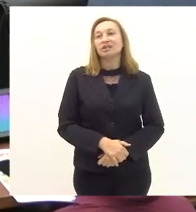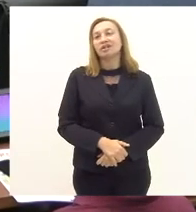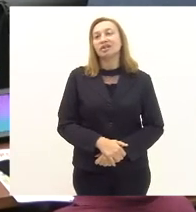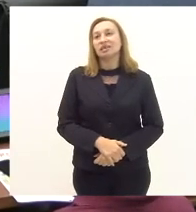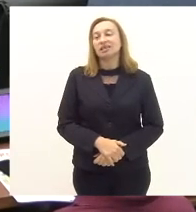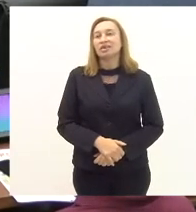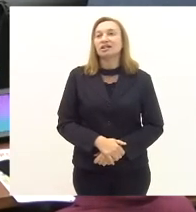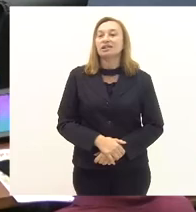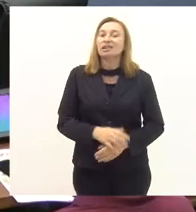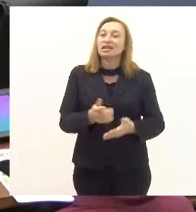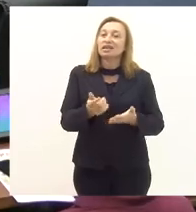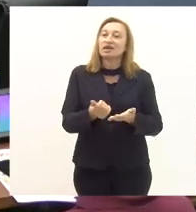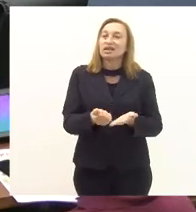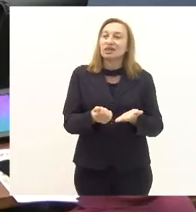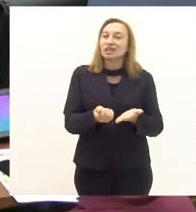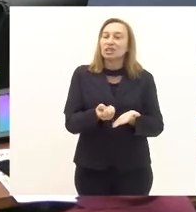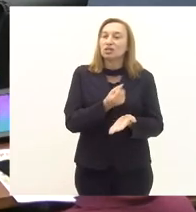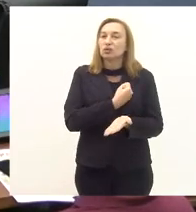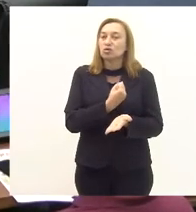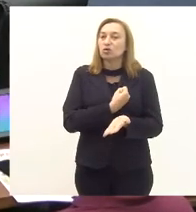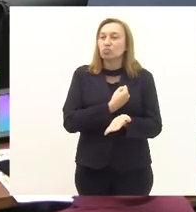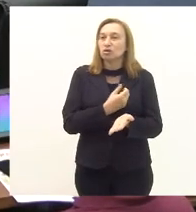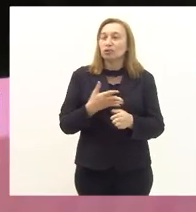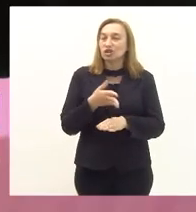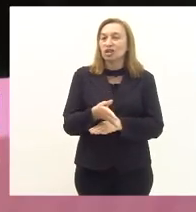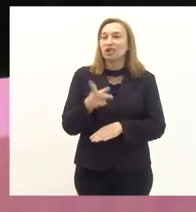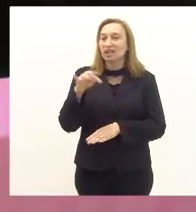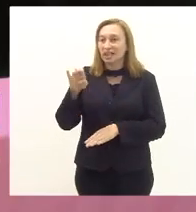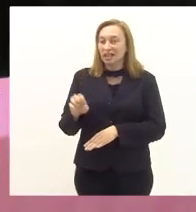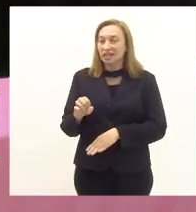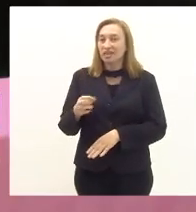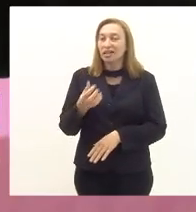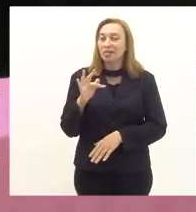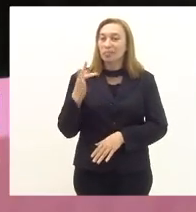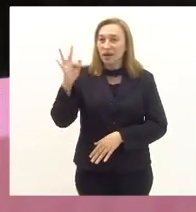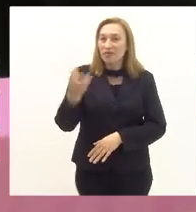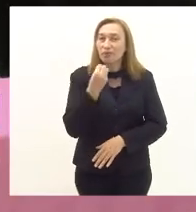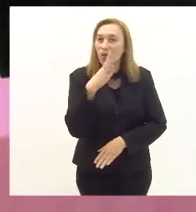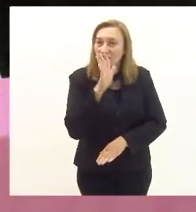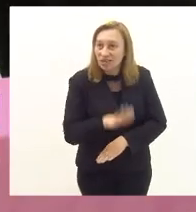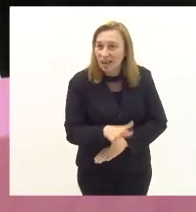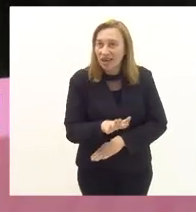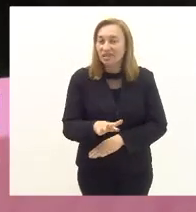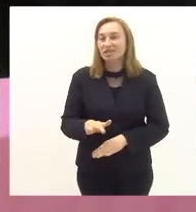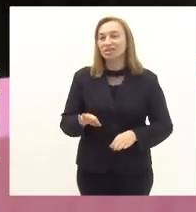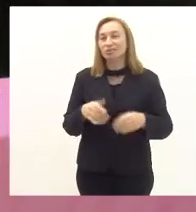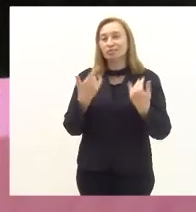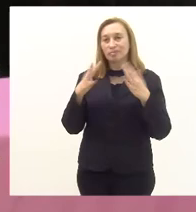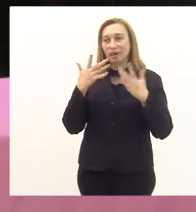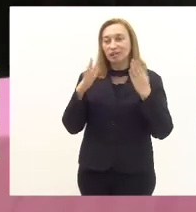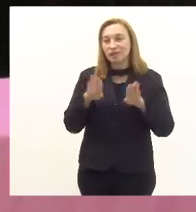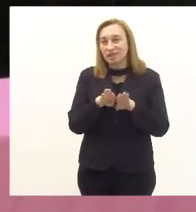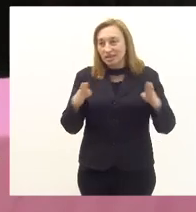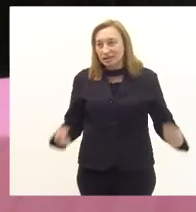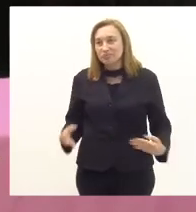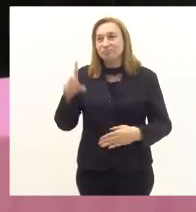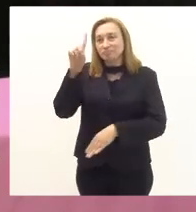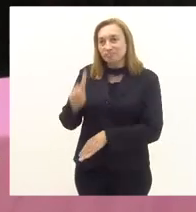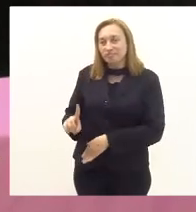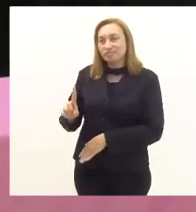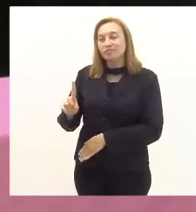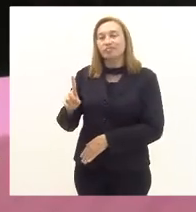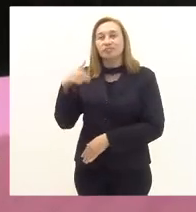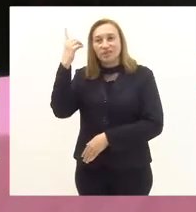fazer senha na DECRADE. Serei breve. Boa tarde, cumprimento a mesa, tá, na pessoa do deputado Carlos